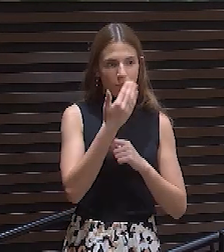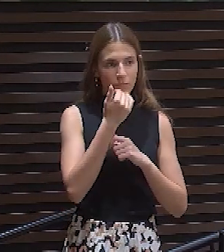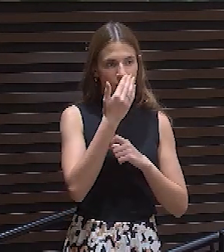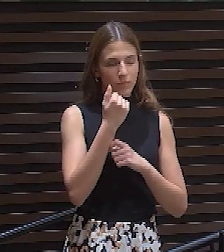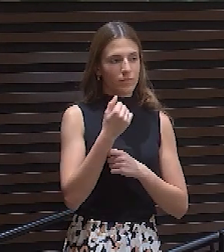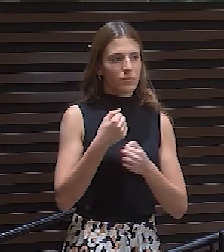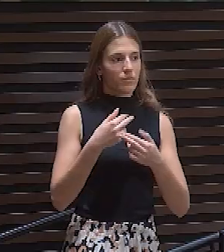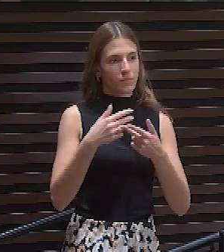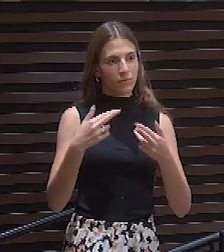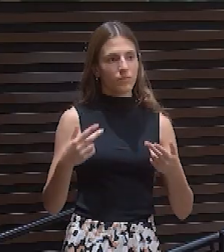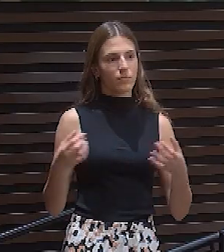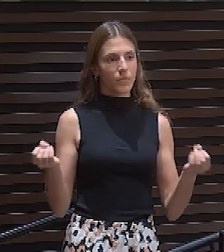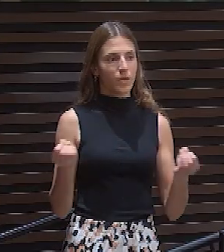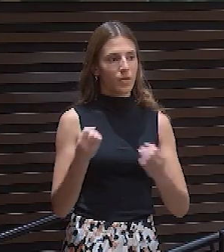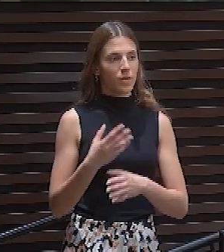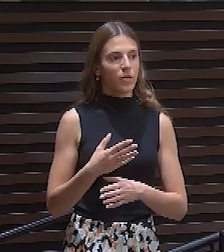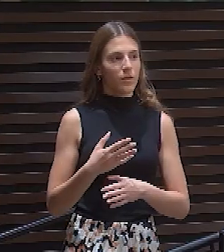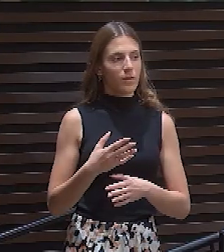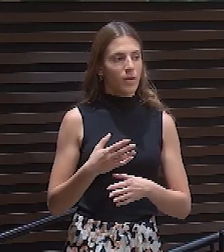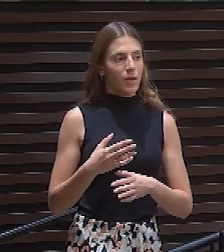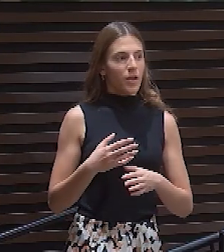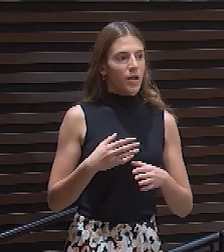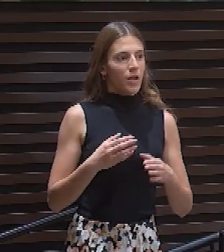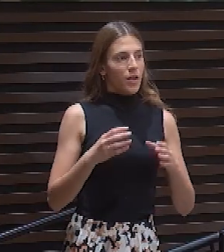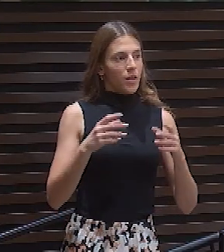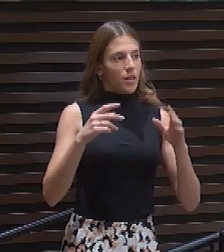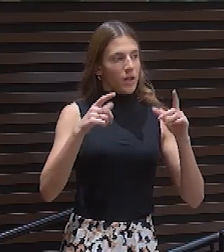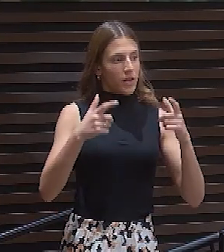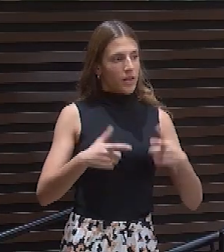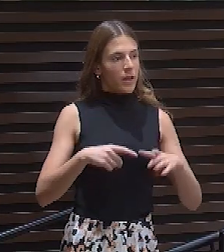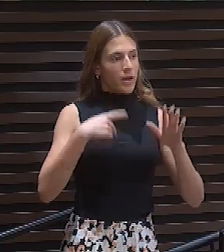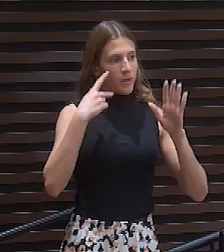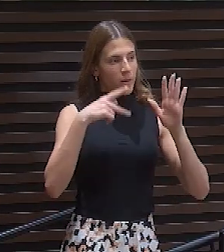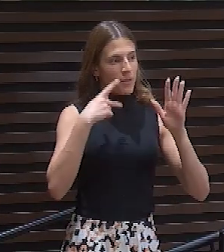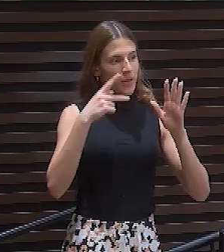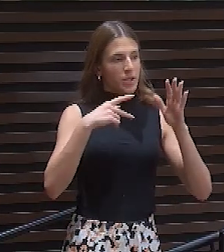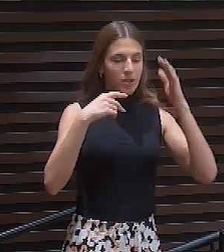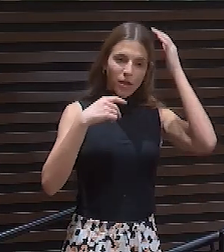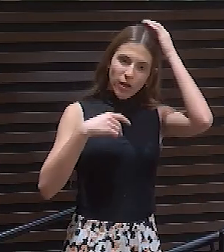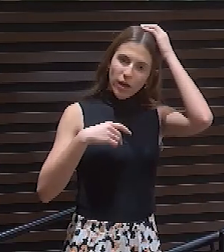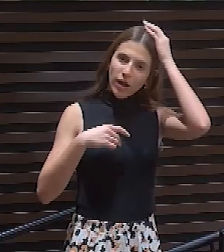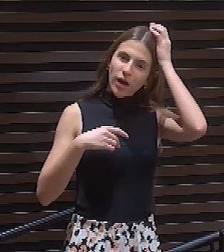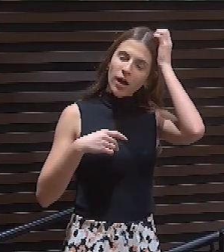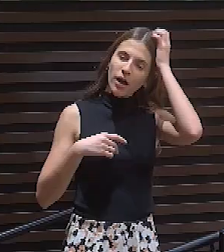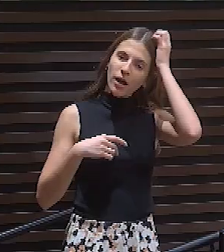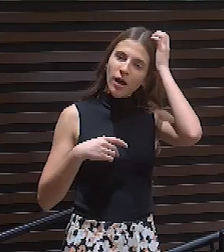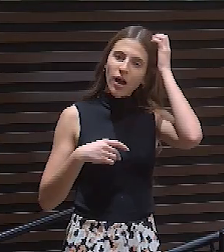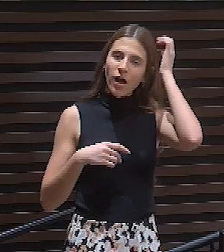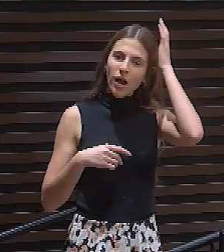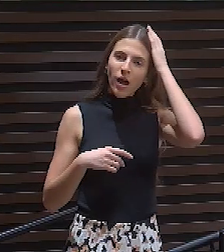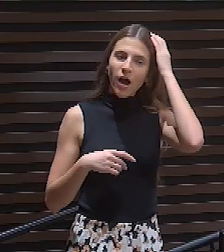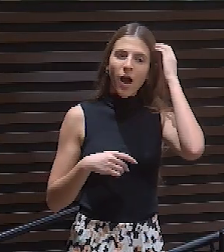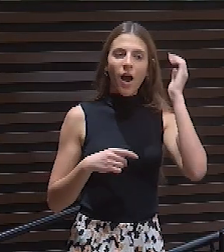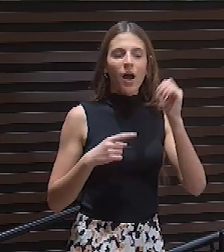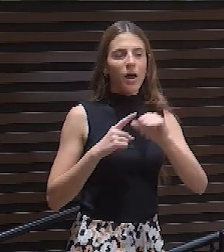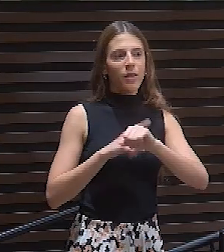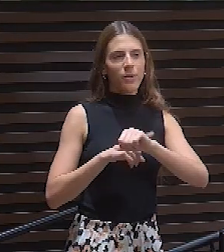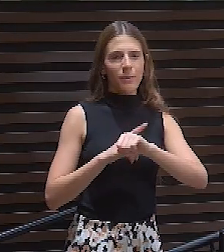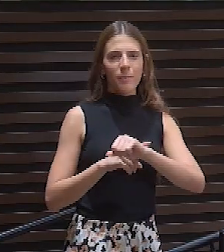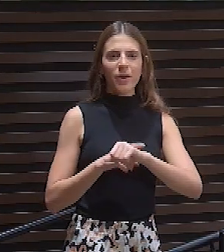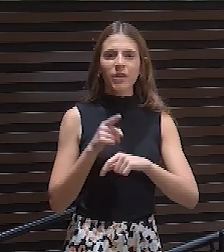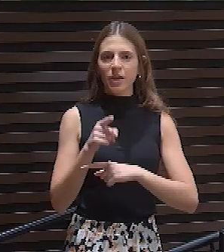Canaã. Interessante, né? Como é que Deus é providencial. Quando você chega em Cristo, acaba toda